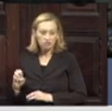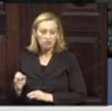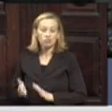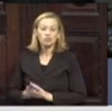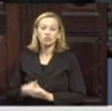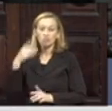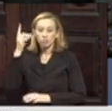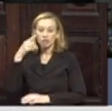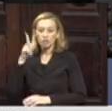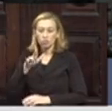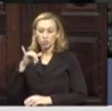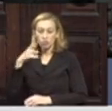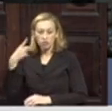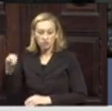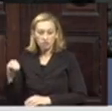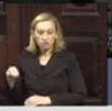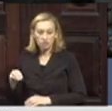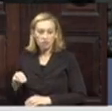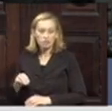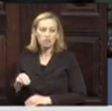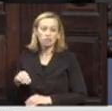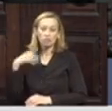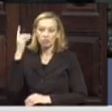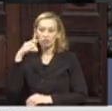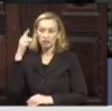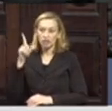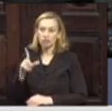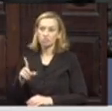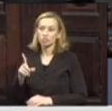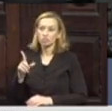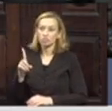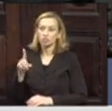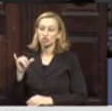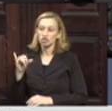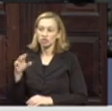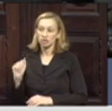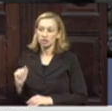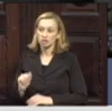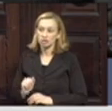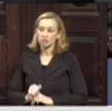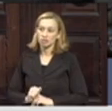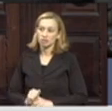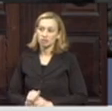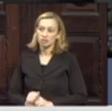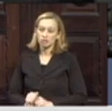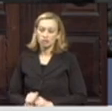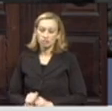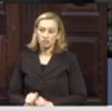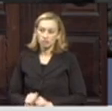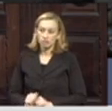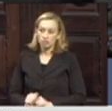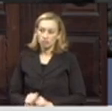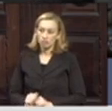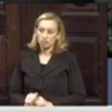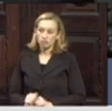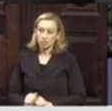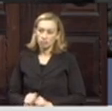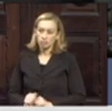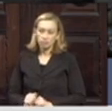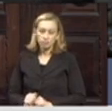anteriormente, porque ele é pela constitucionalidade. Não preciso discorrer por quê, porque já o